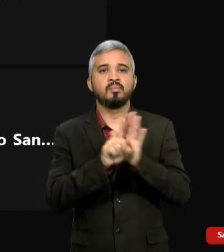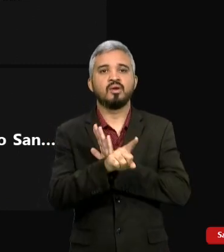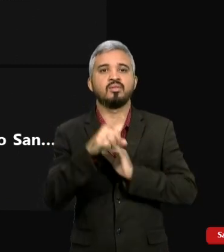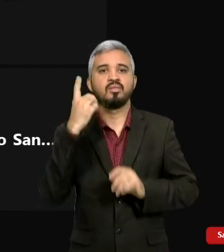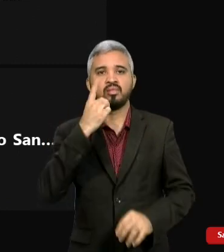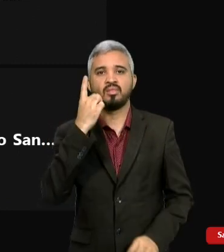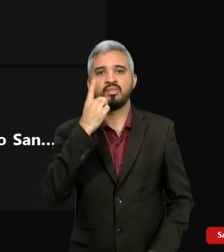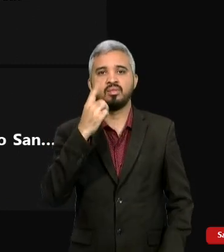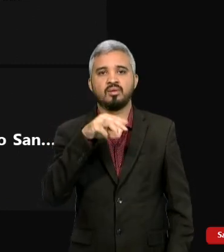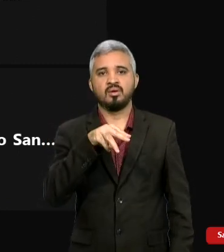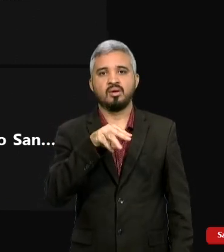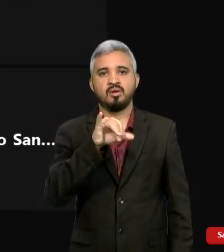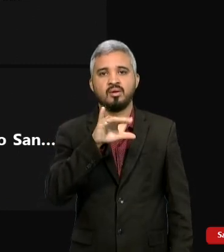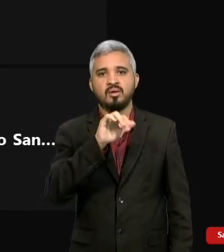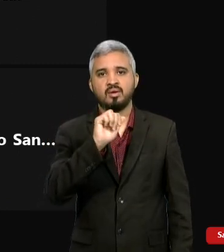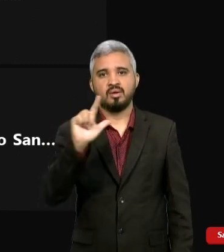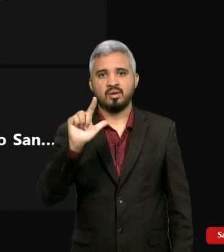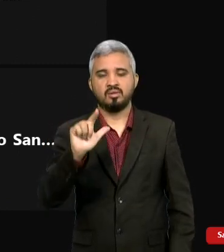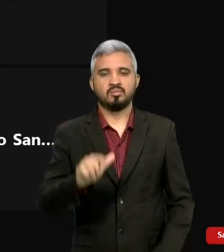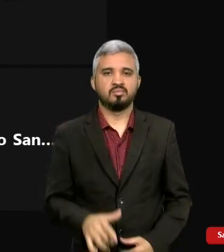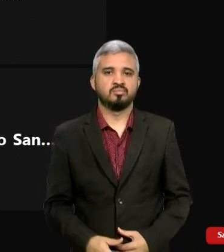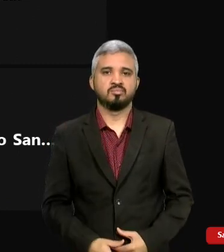Mical?